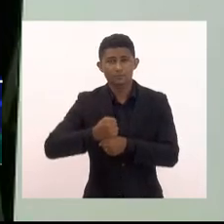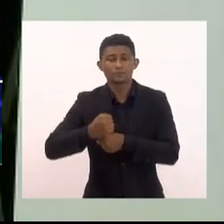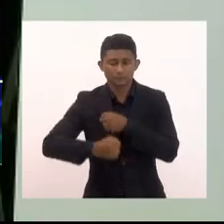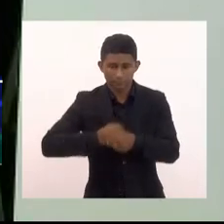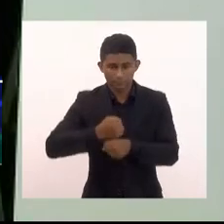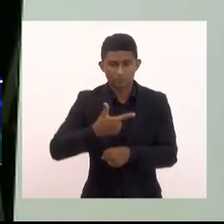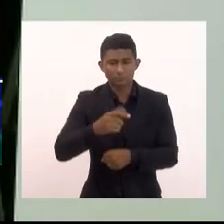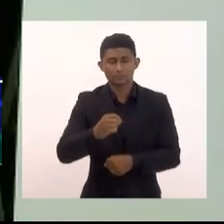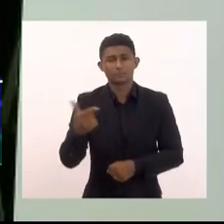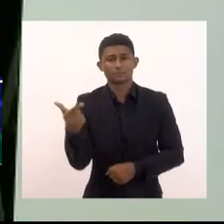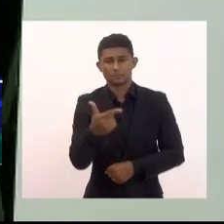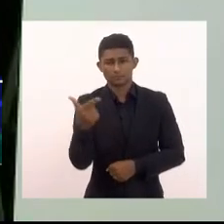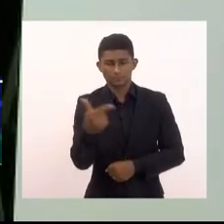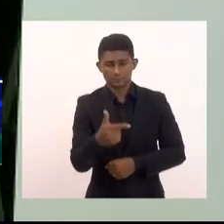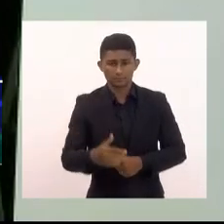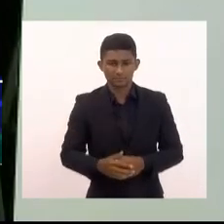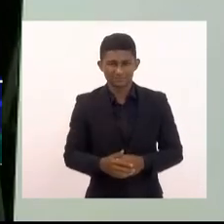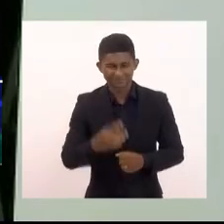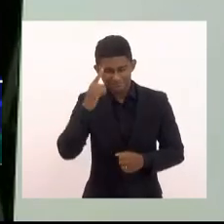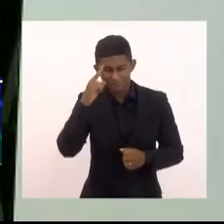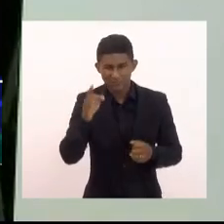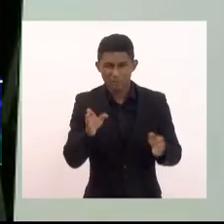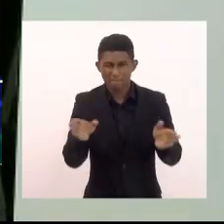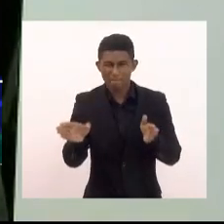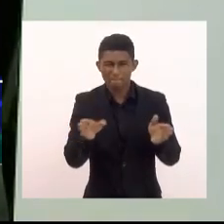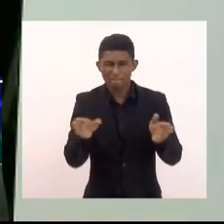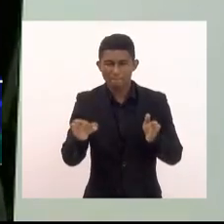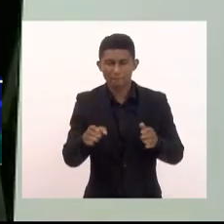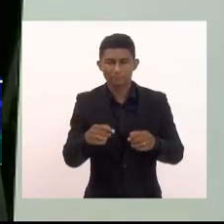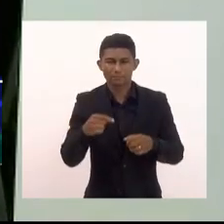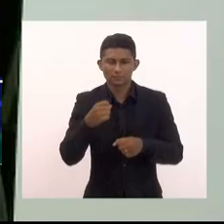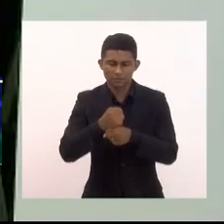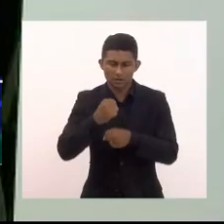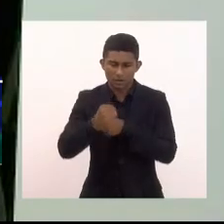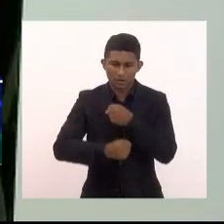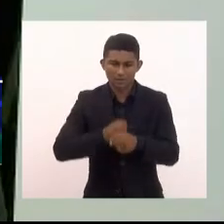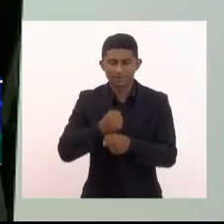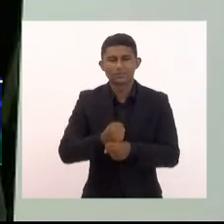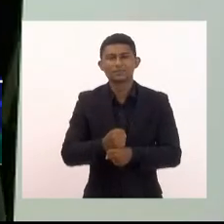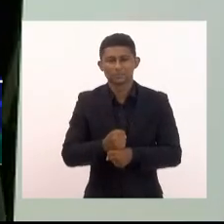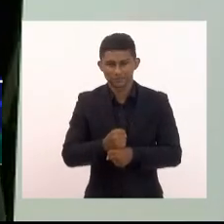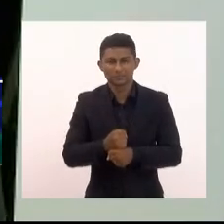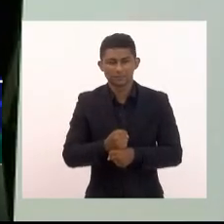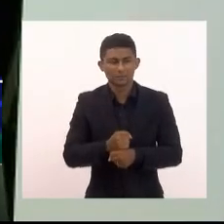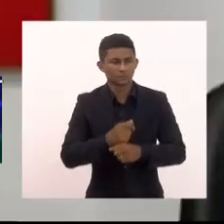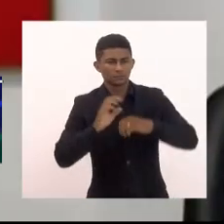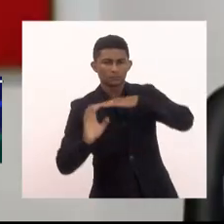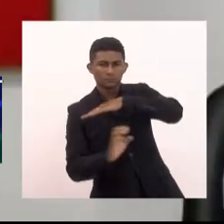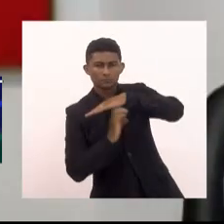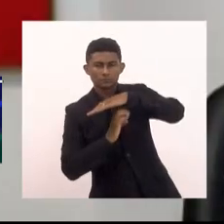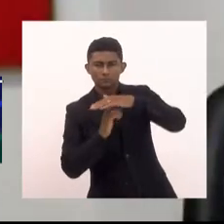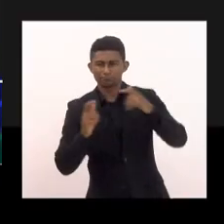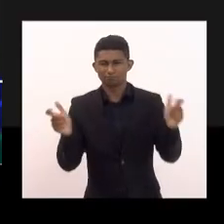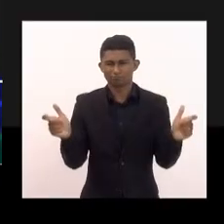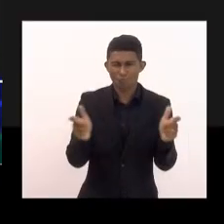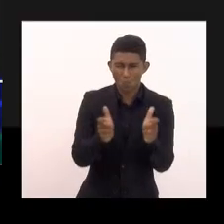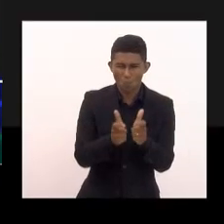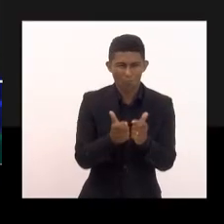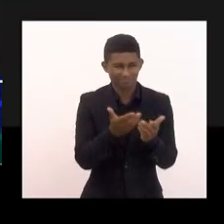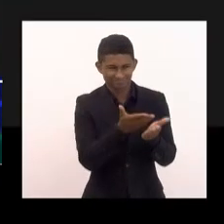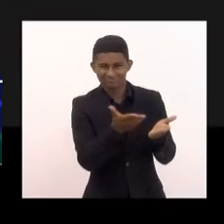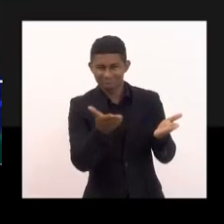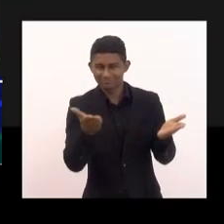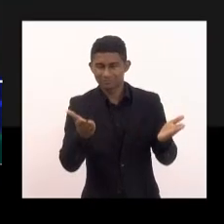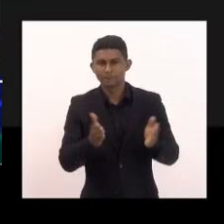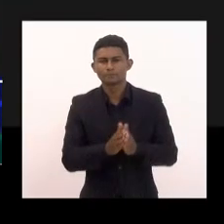pelo período anual da microempresa e a empresa de pequeno porte. Esse